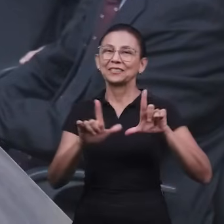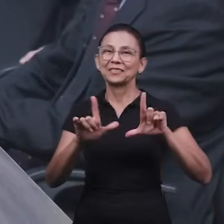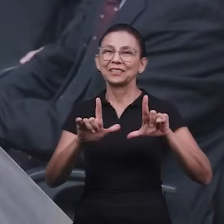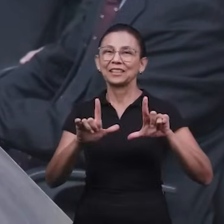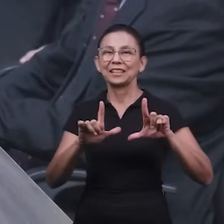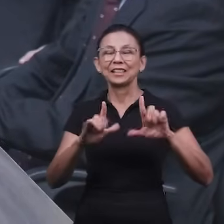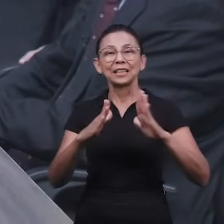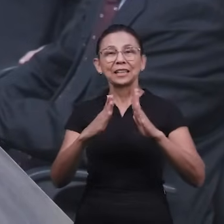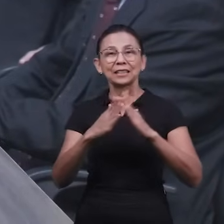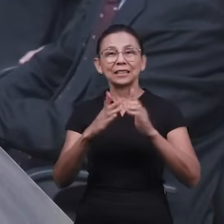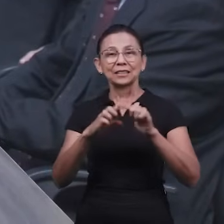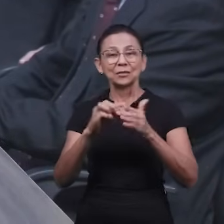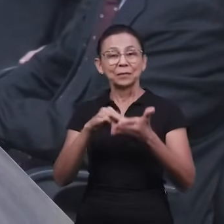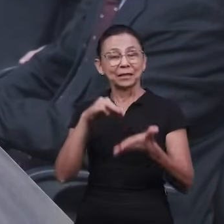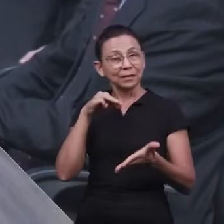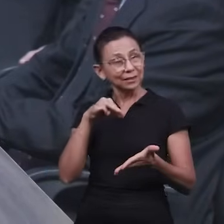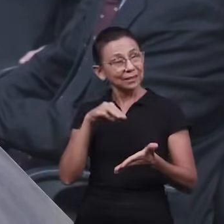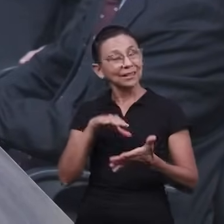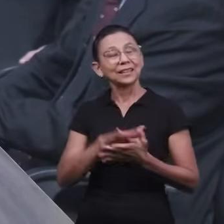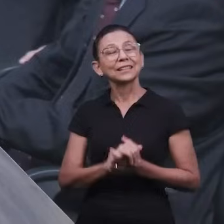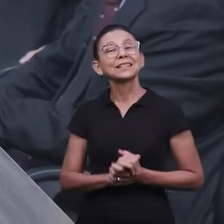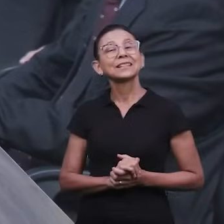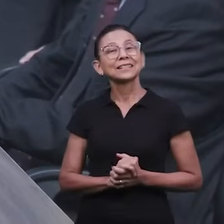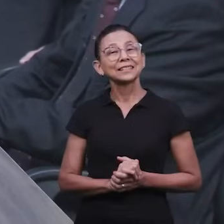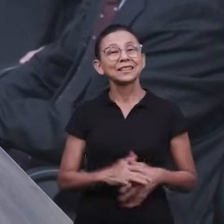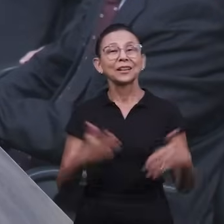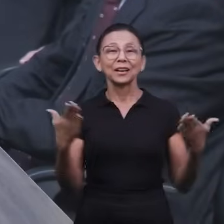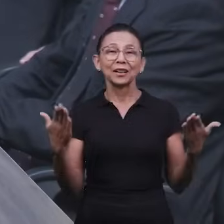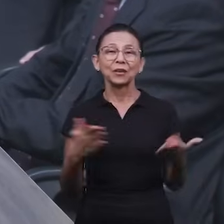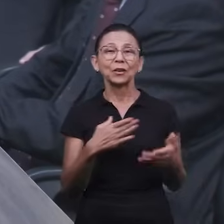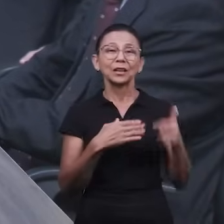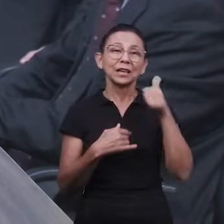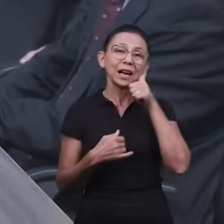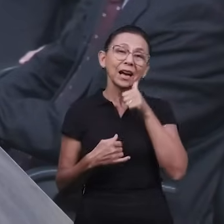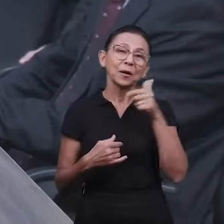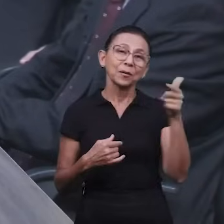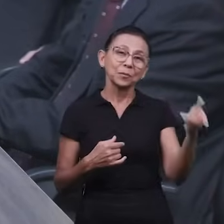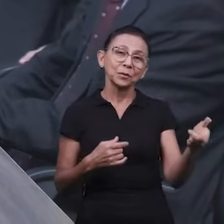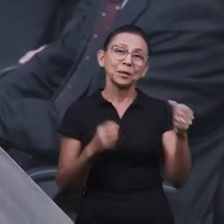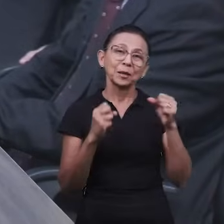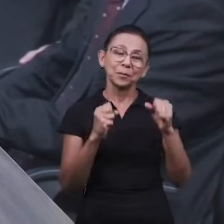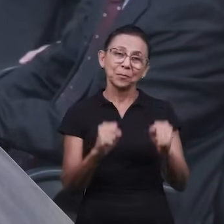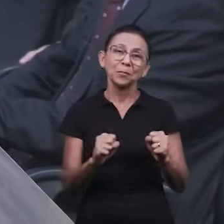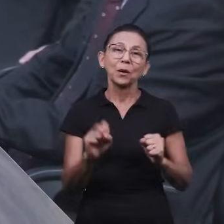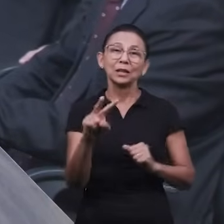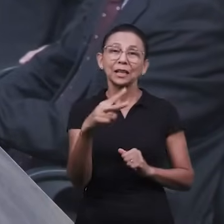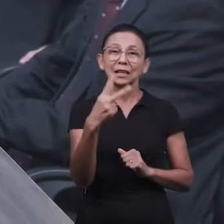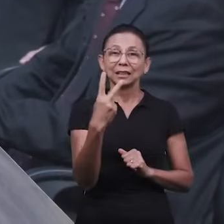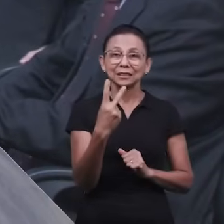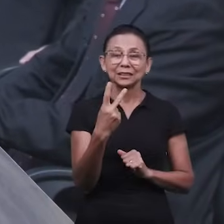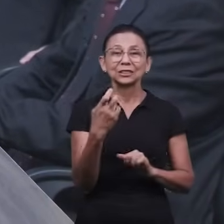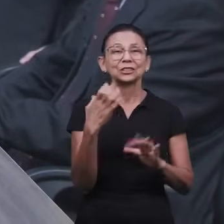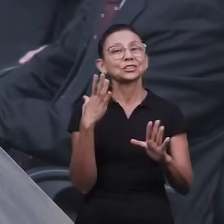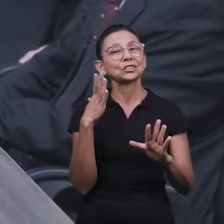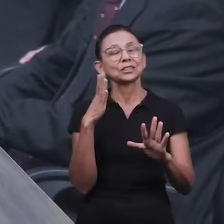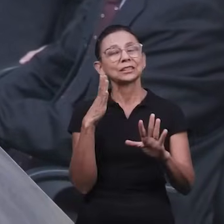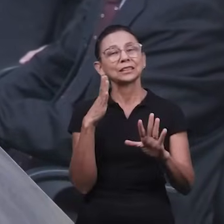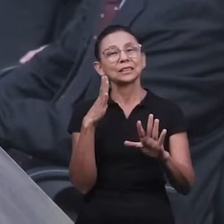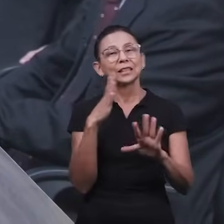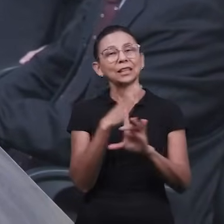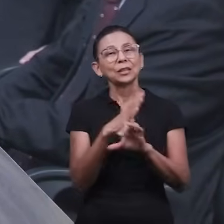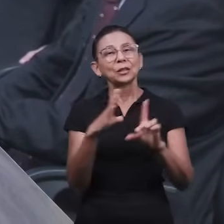servir para acompanhar o canal da igreja. Na nova TV, né, na nova